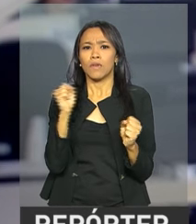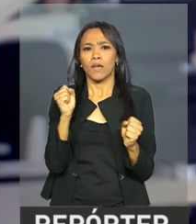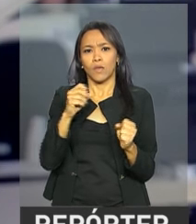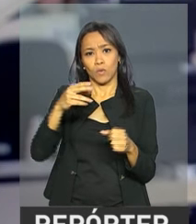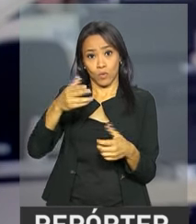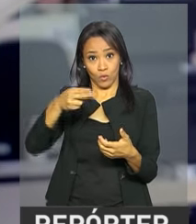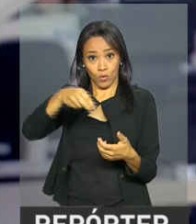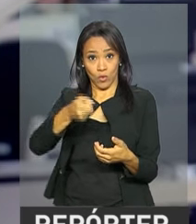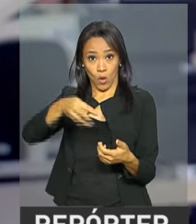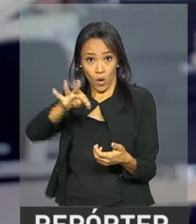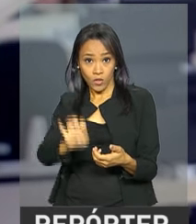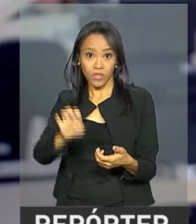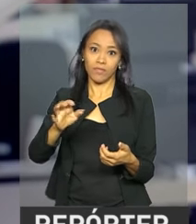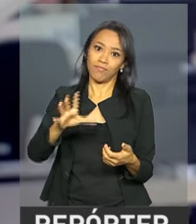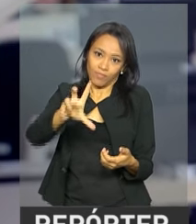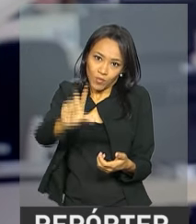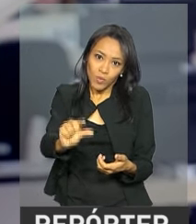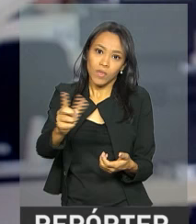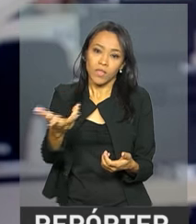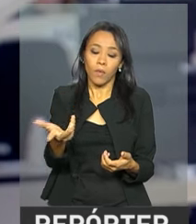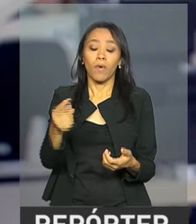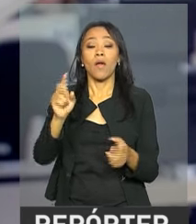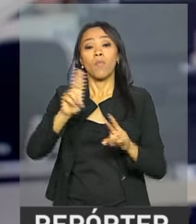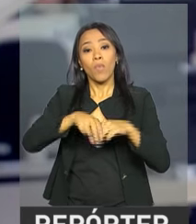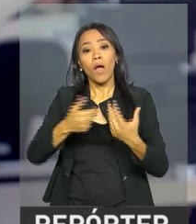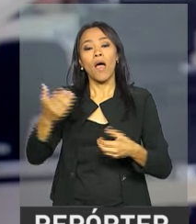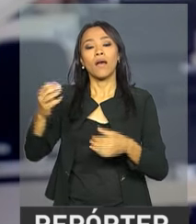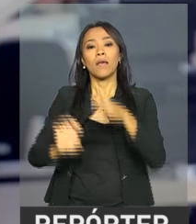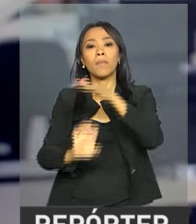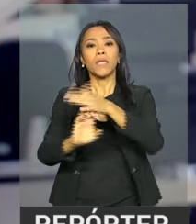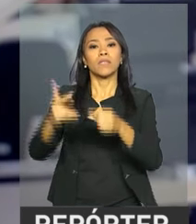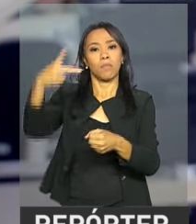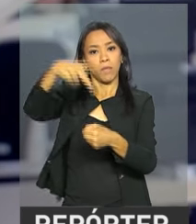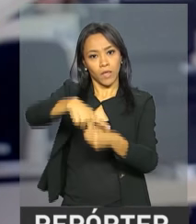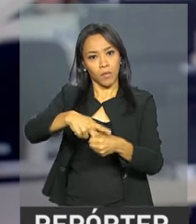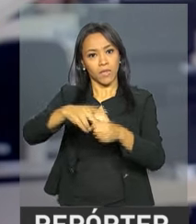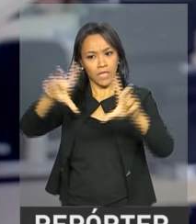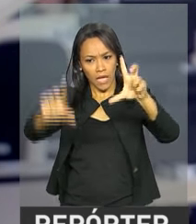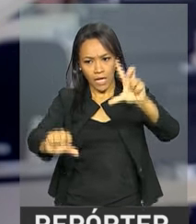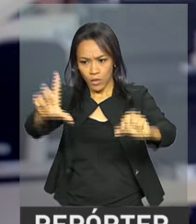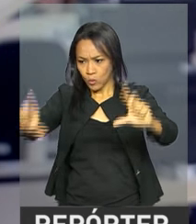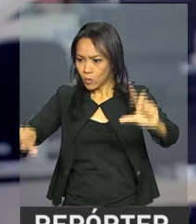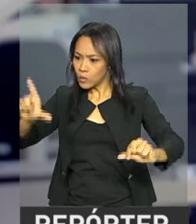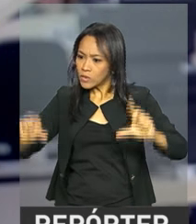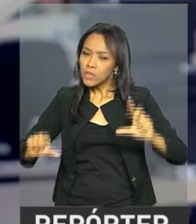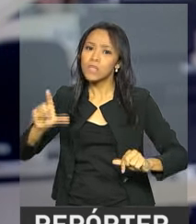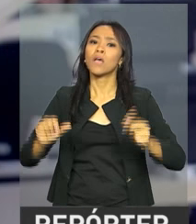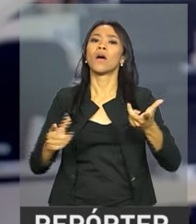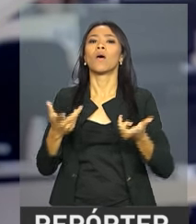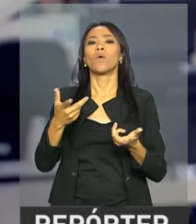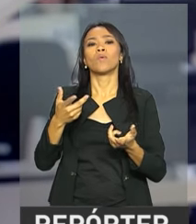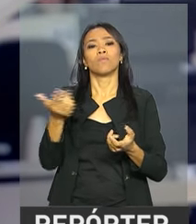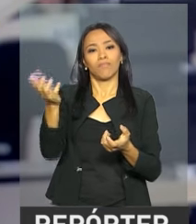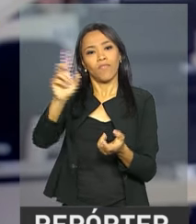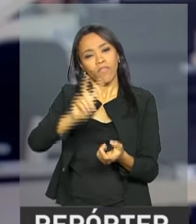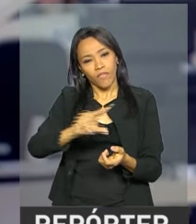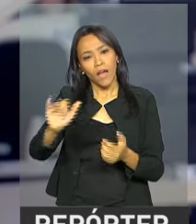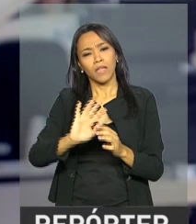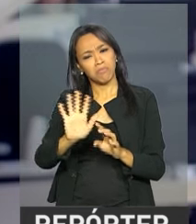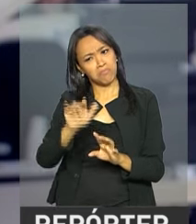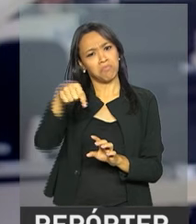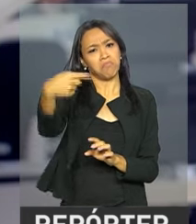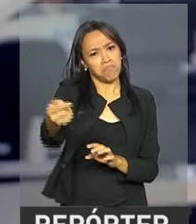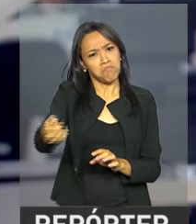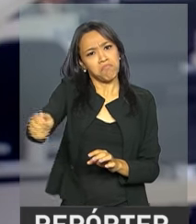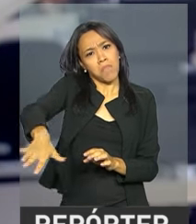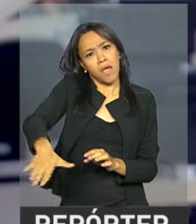norte segundo a Petrobras as revisões feitas pela empresa nas refinarias podem ou não refletir no preço final ao consumidor isso